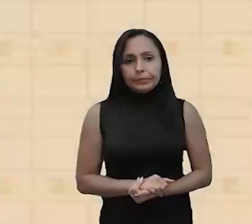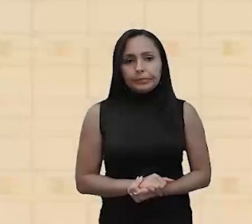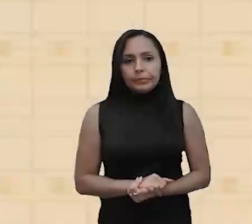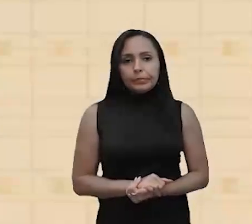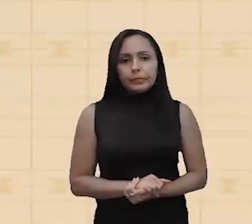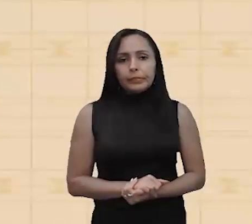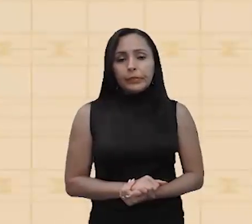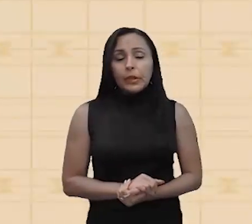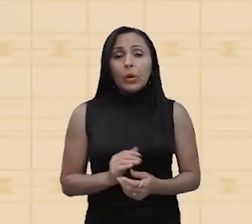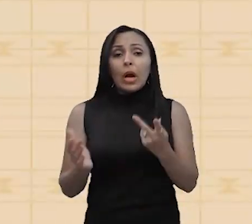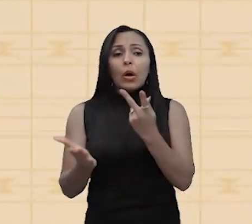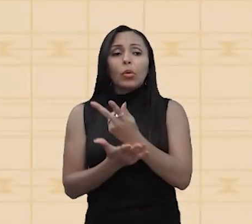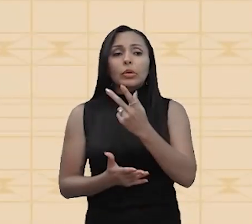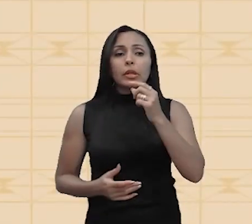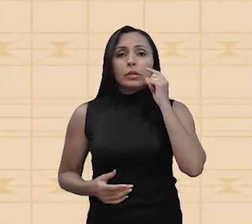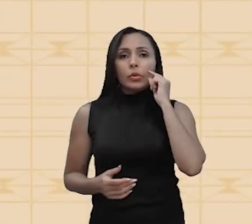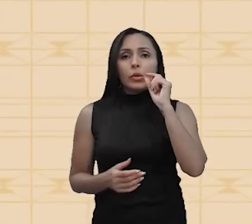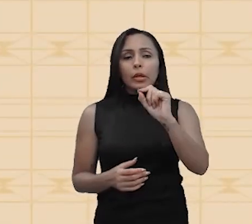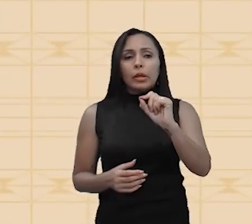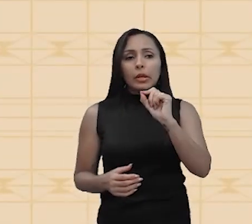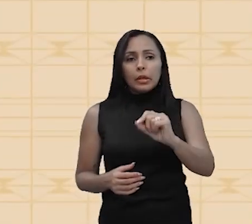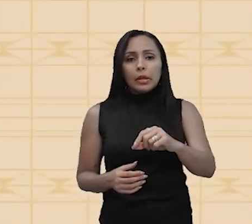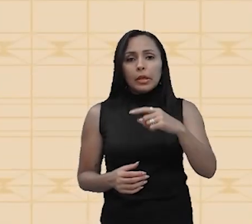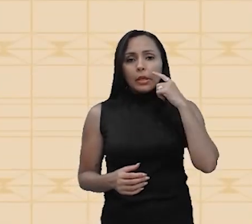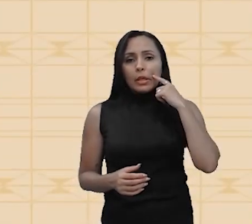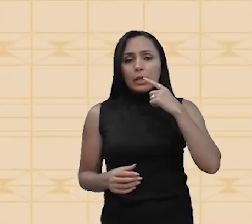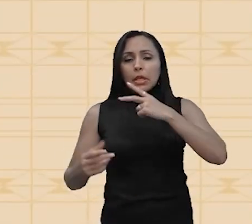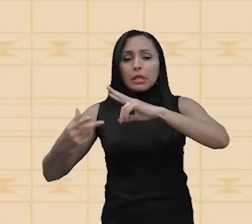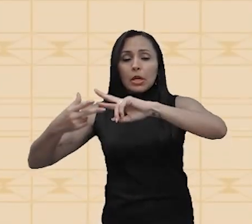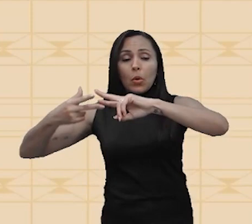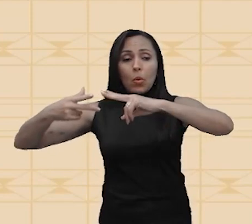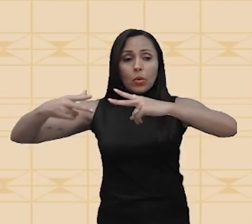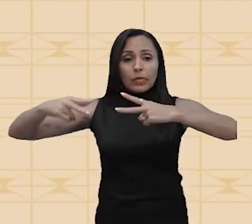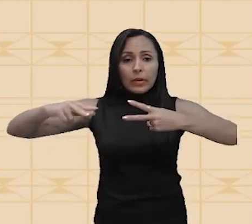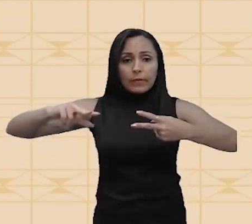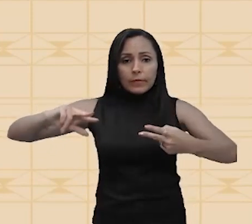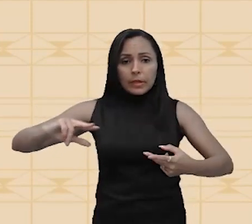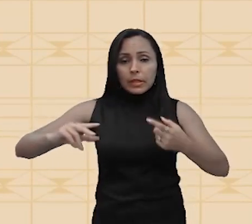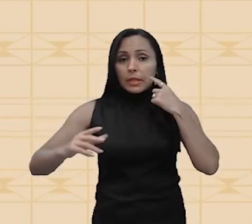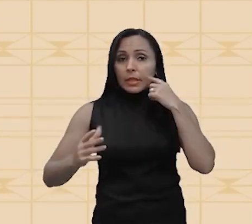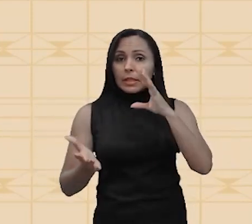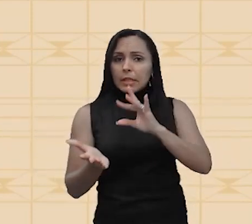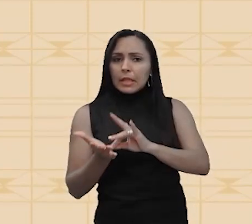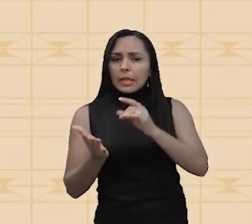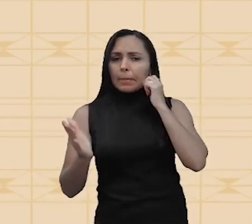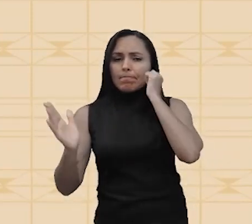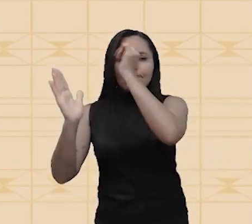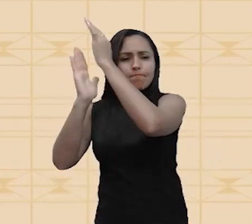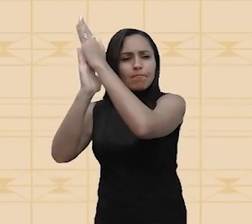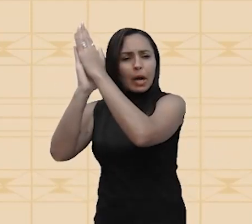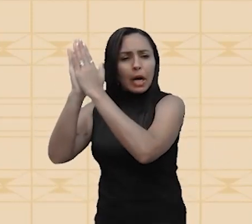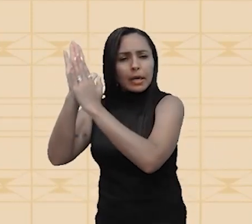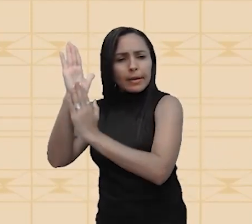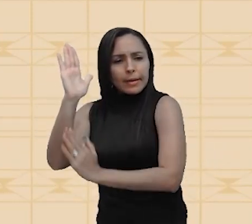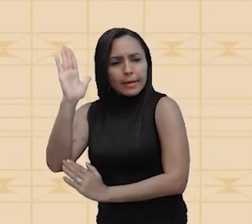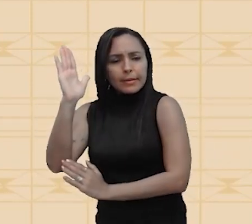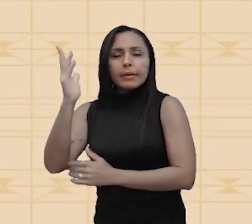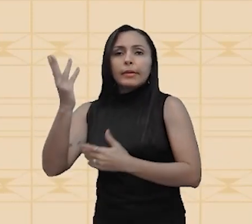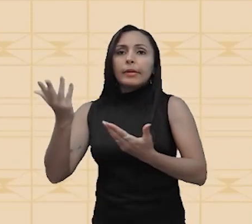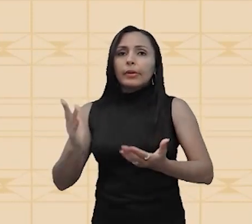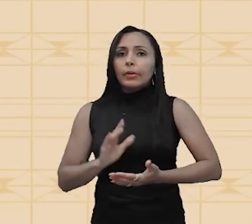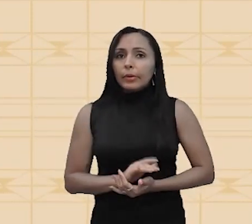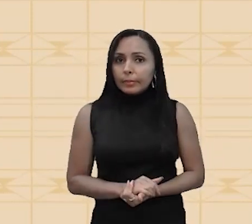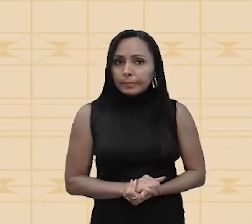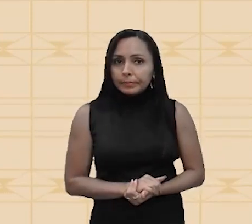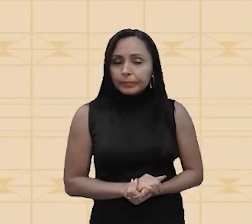vai acontecer é que quando essa corda está bem fixa na parede, numa árvore, num poste,